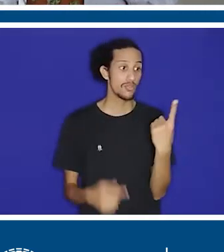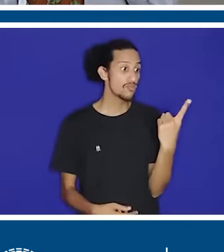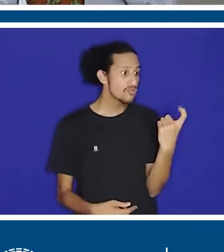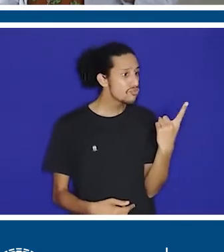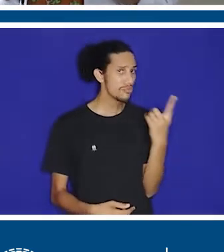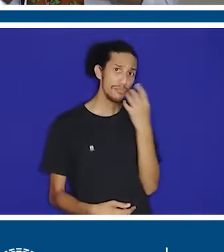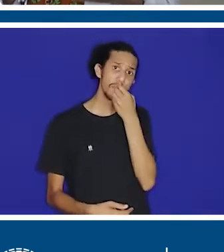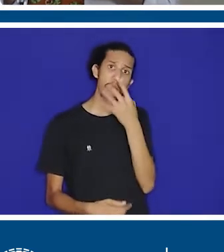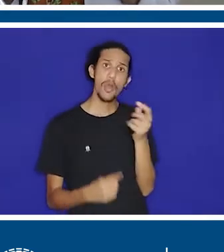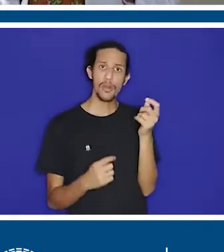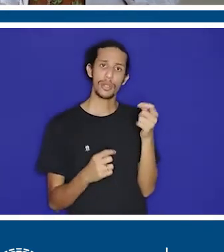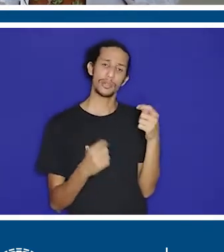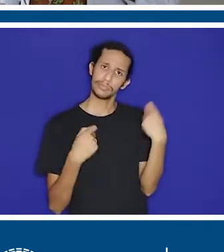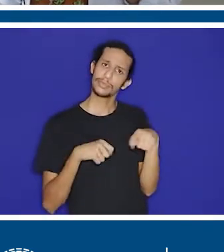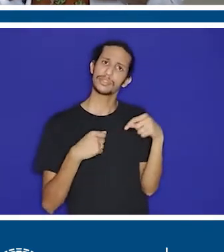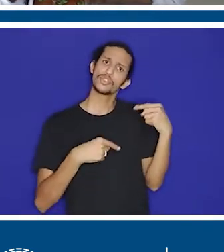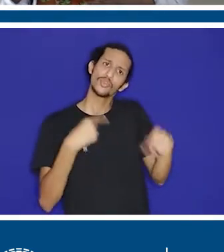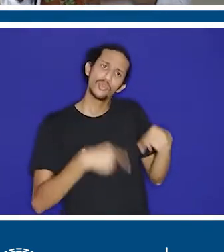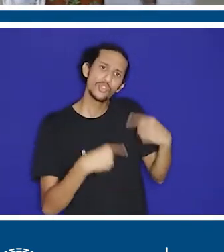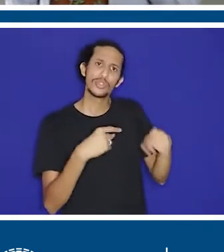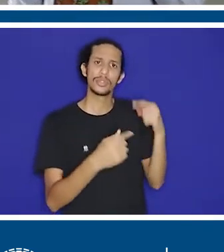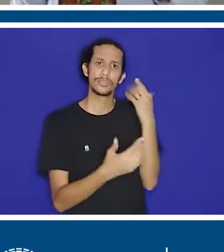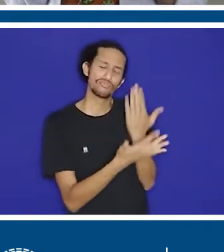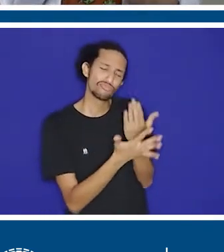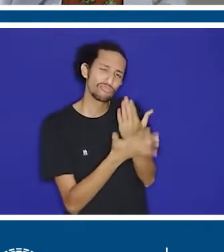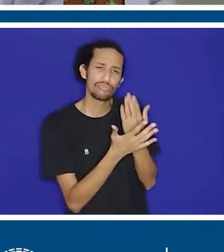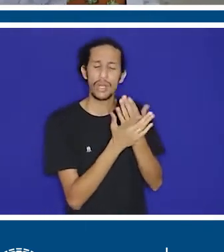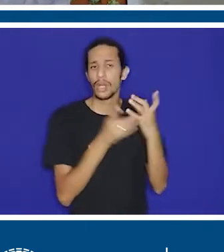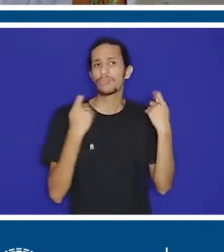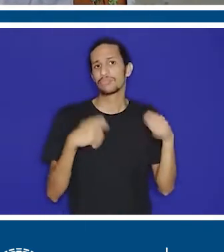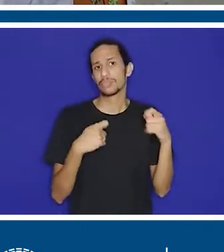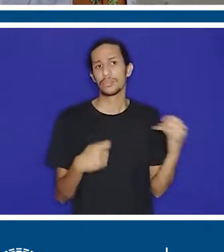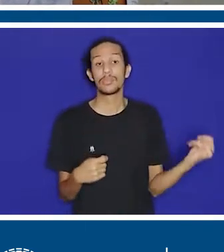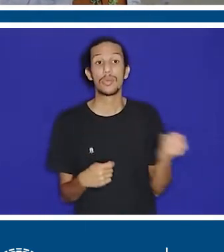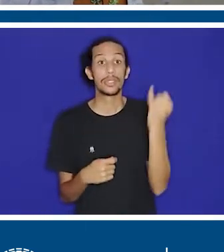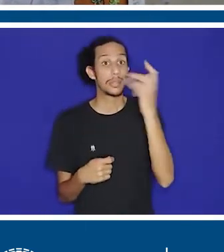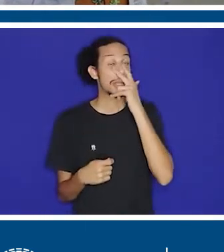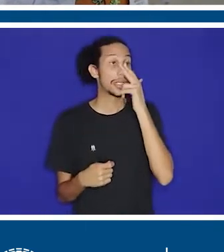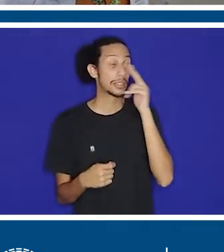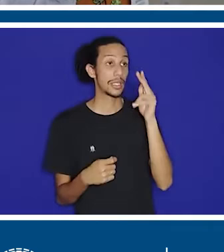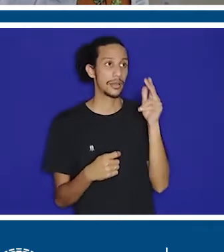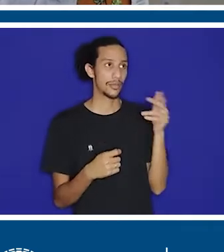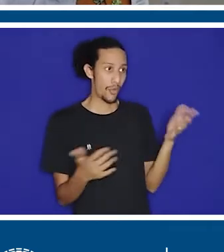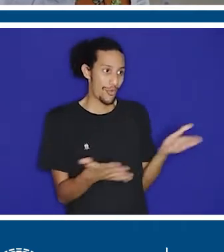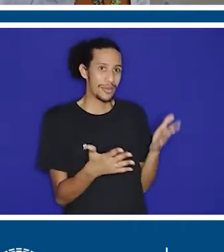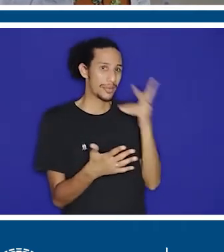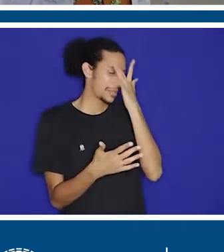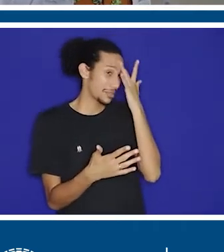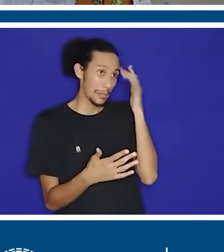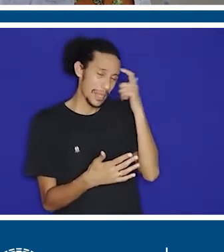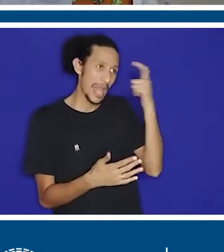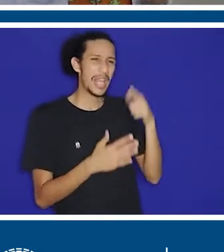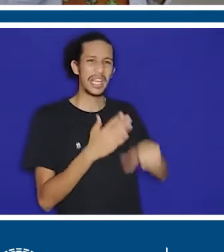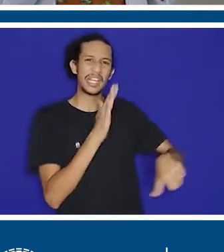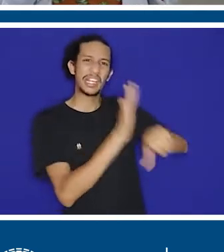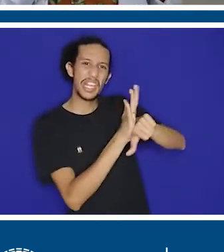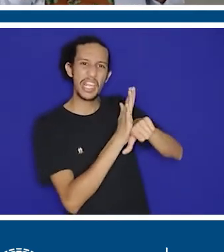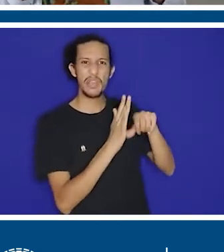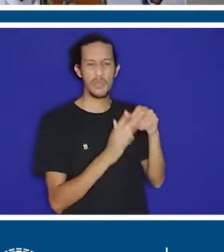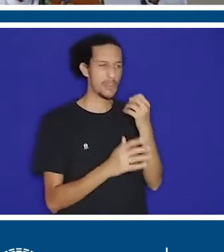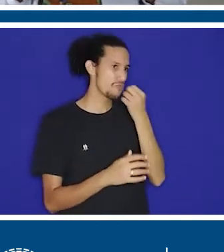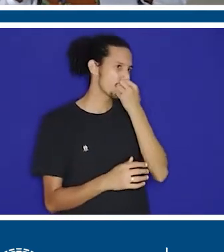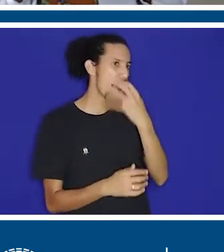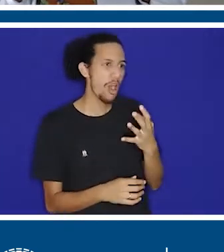gente tem que discutir, tem que pensar, tem que tirar ele daquele lugar que ele foi colocado, como